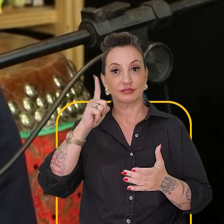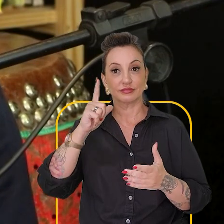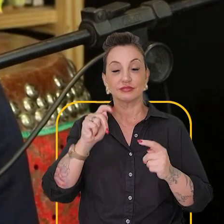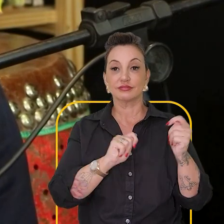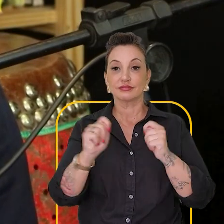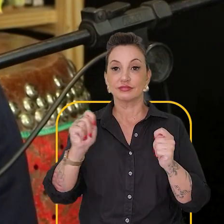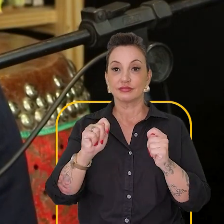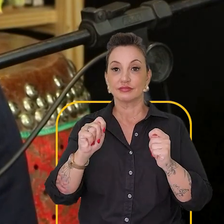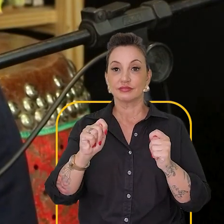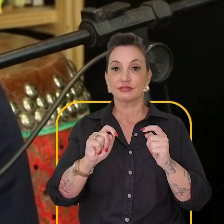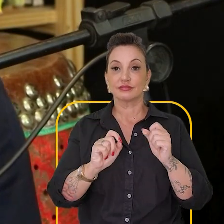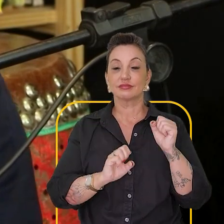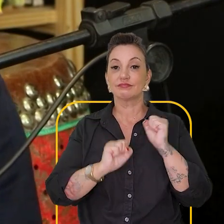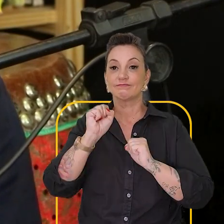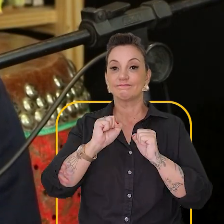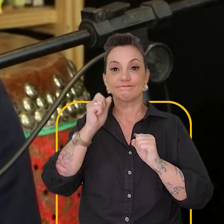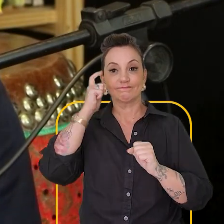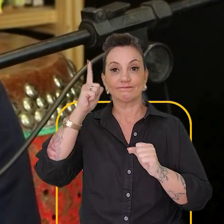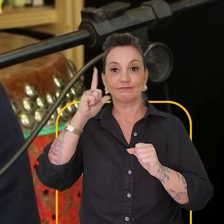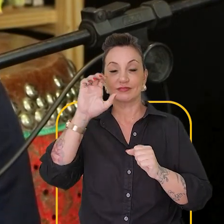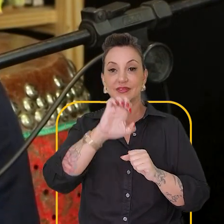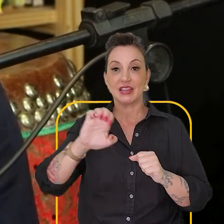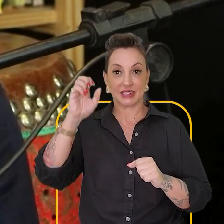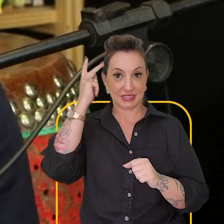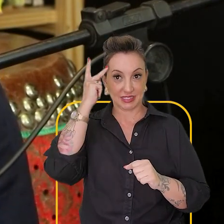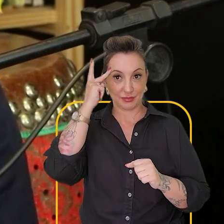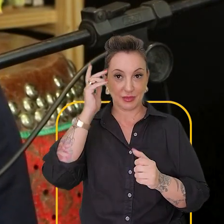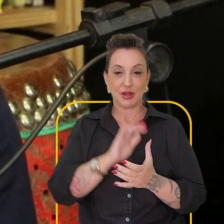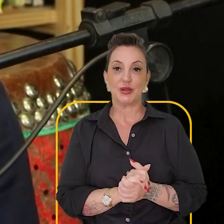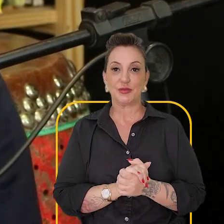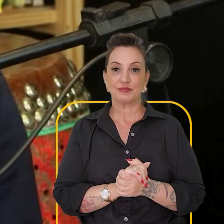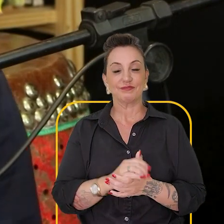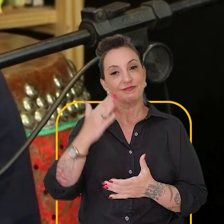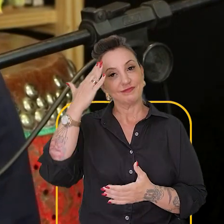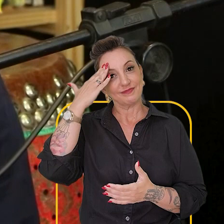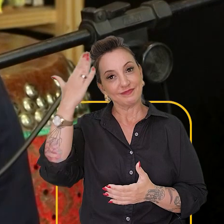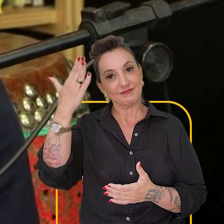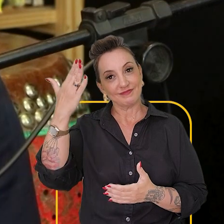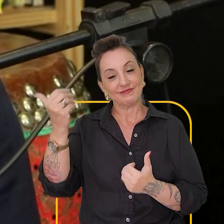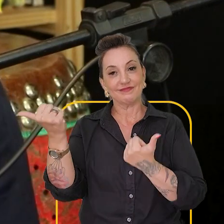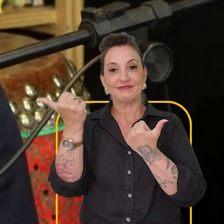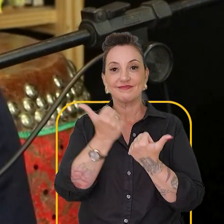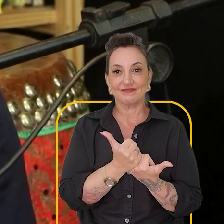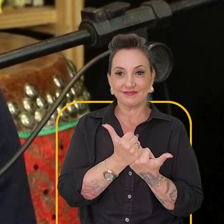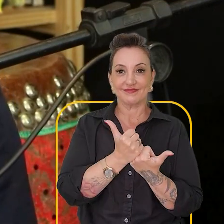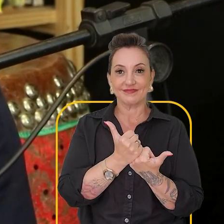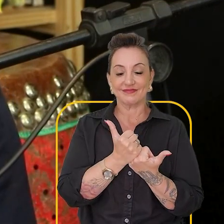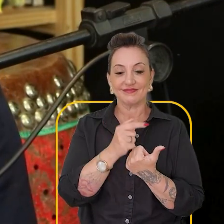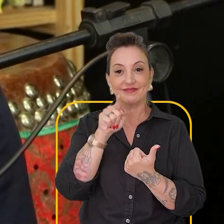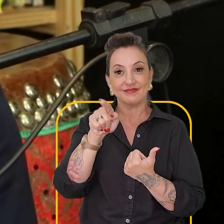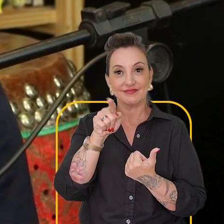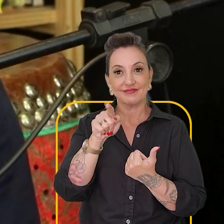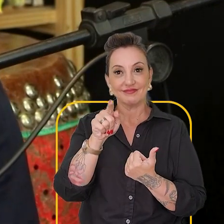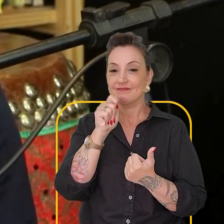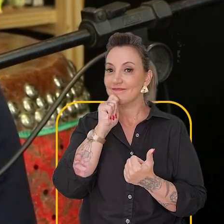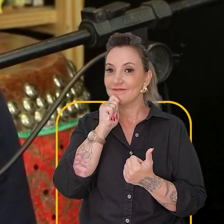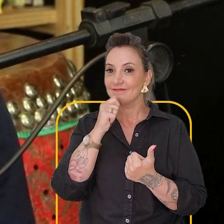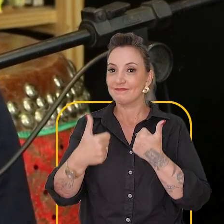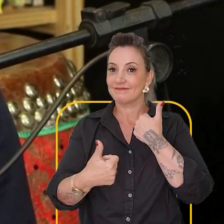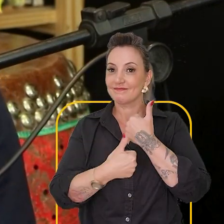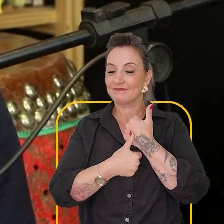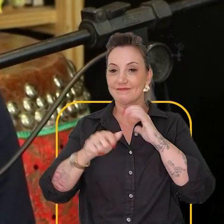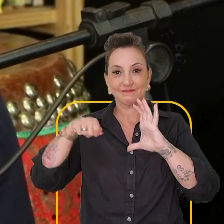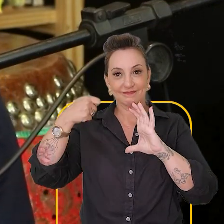do programa de ação cultural da Secretaria da Cultura e economia e indústrias creativas do Estado de São Paulo muito